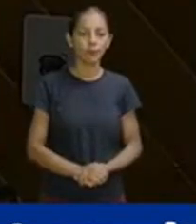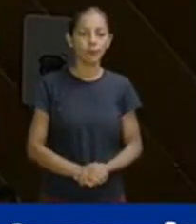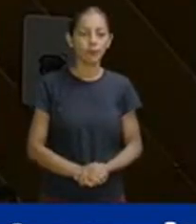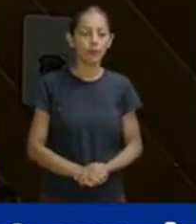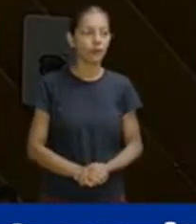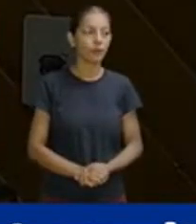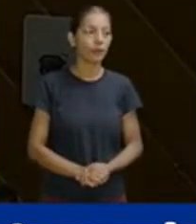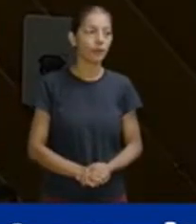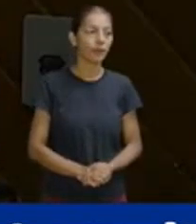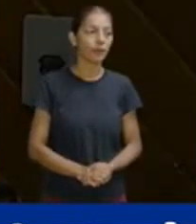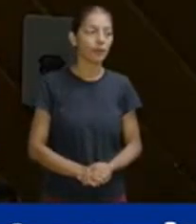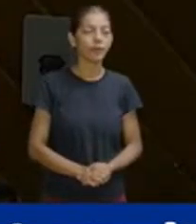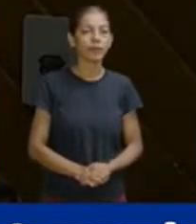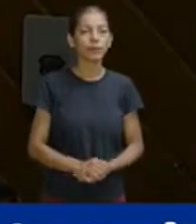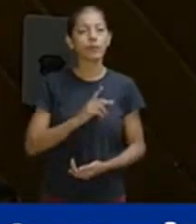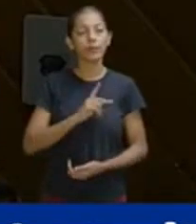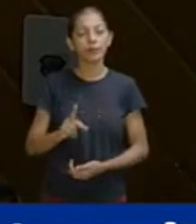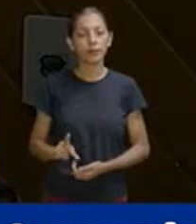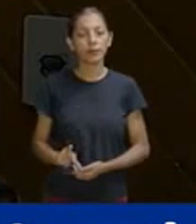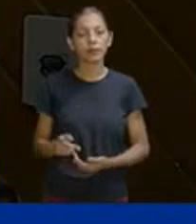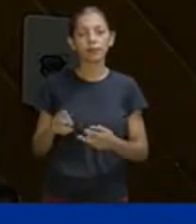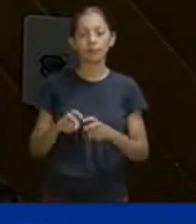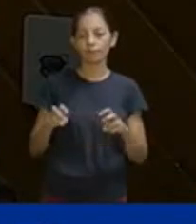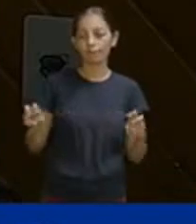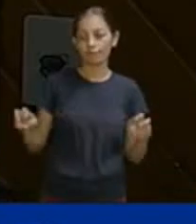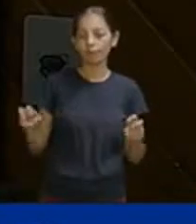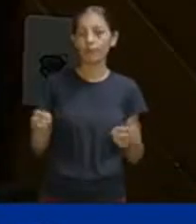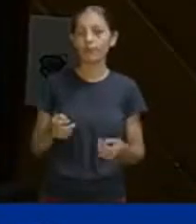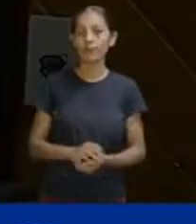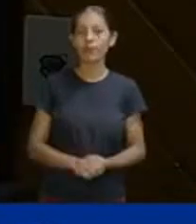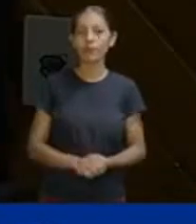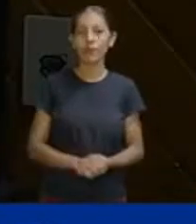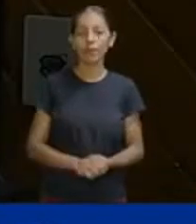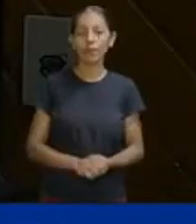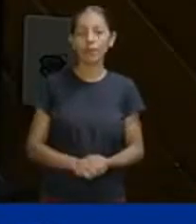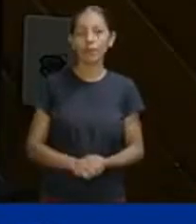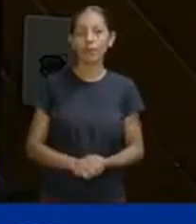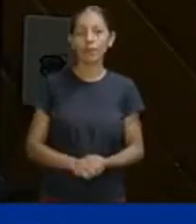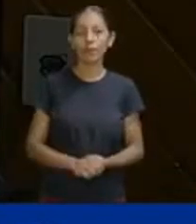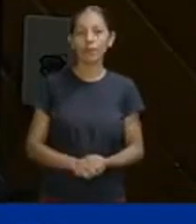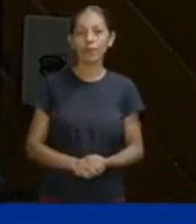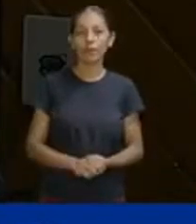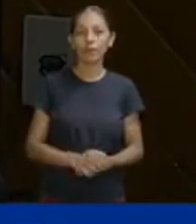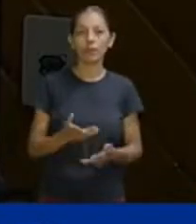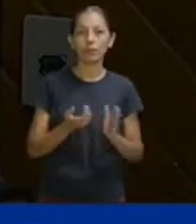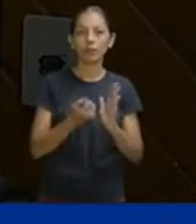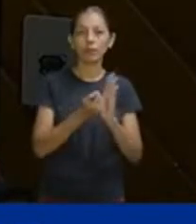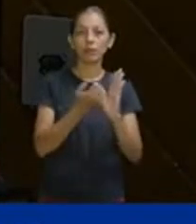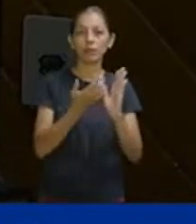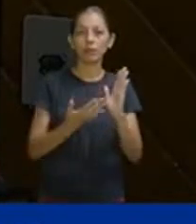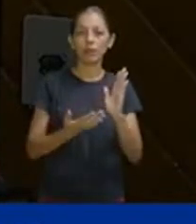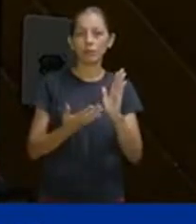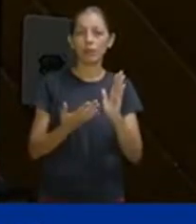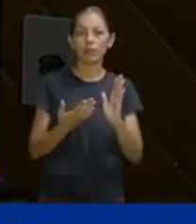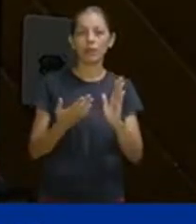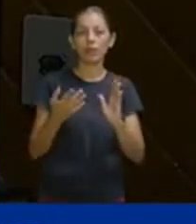juiz Senhor Rivaldo presidente, Valente. eminente pares, doutora procuradora regional, trata-se de embargos de declaração oposta por Miquel da Silva